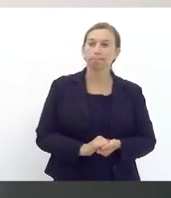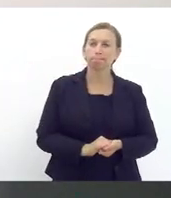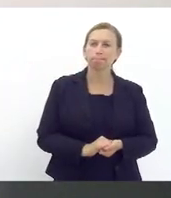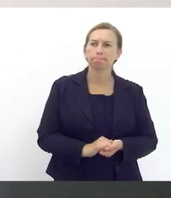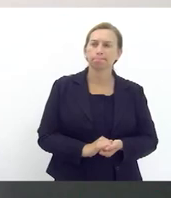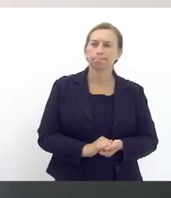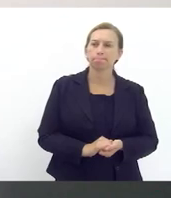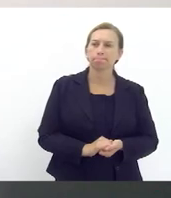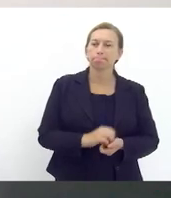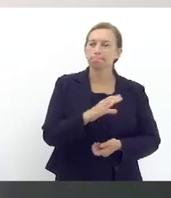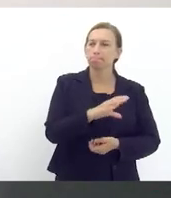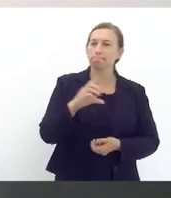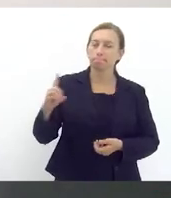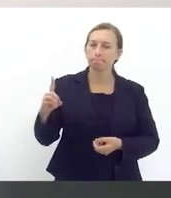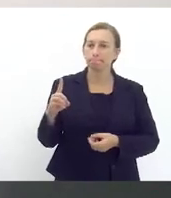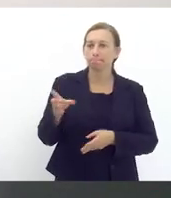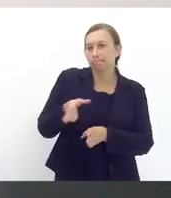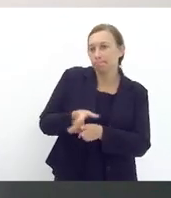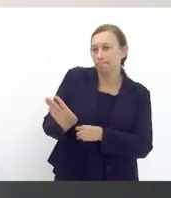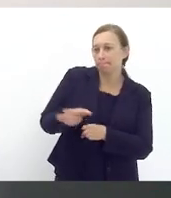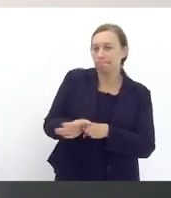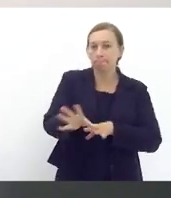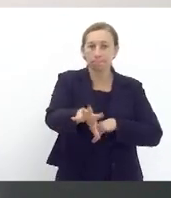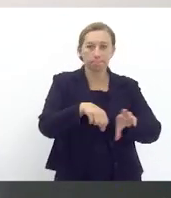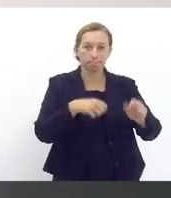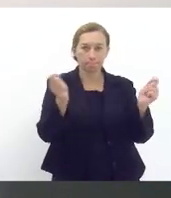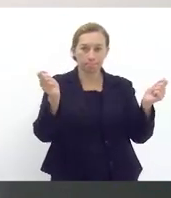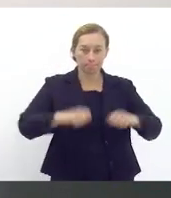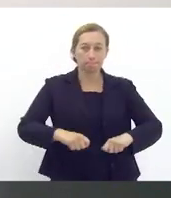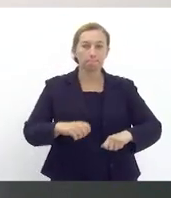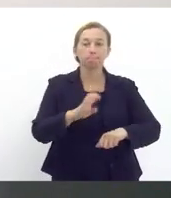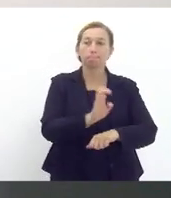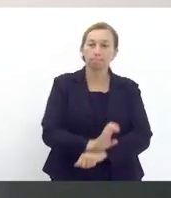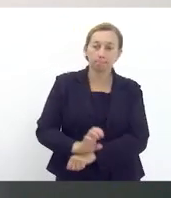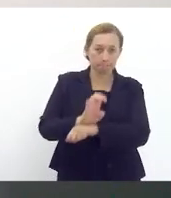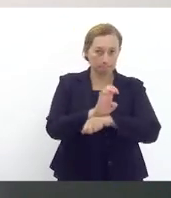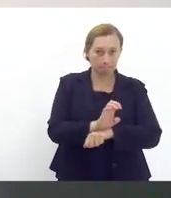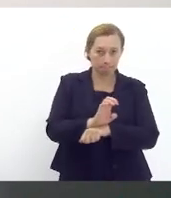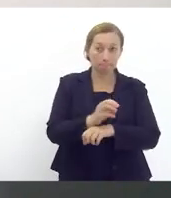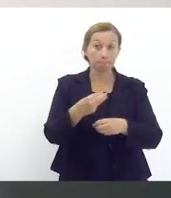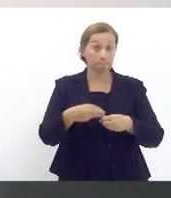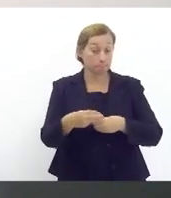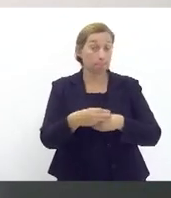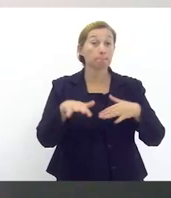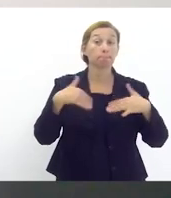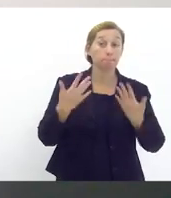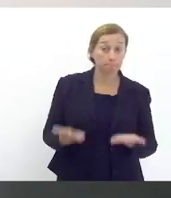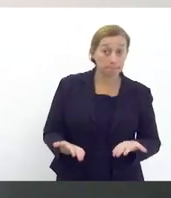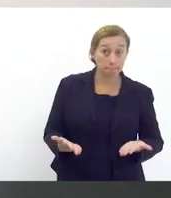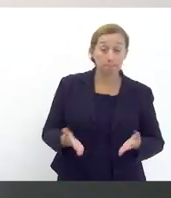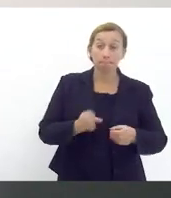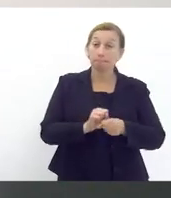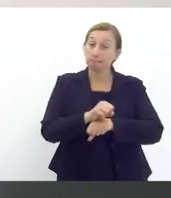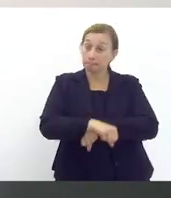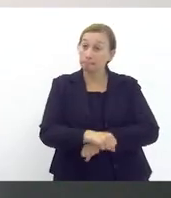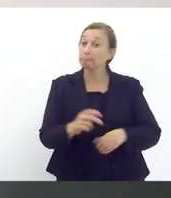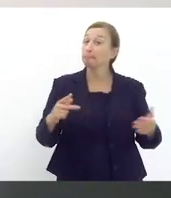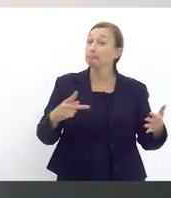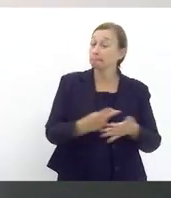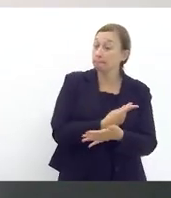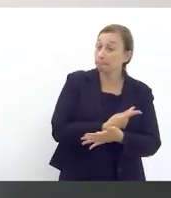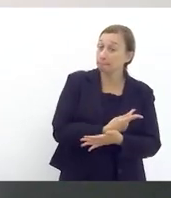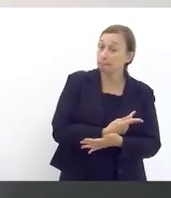coordenação de orientação e capacitação para estado Distrito Federal e municípios então o seminário que ocorreu